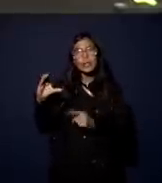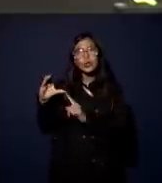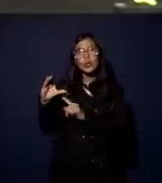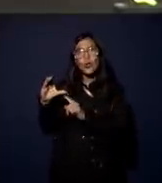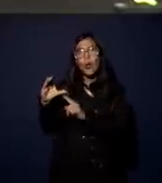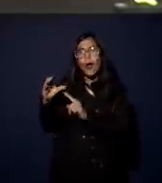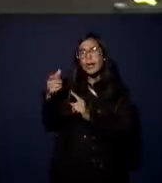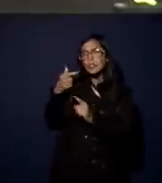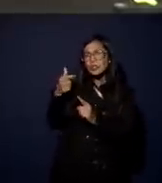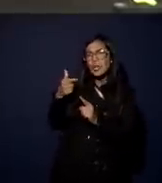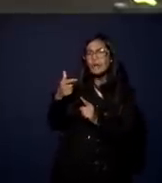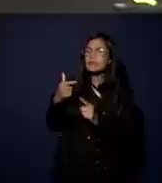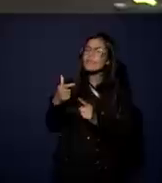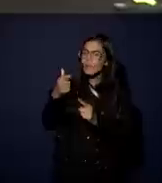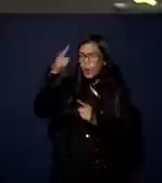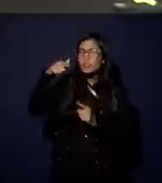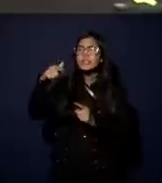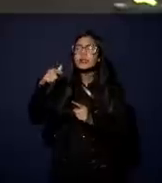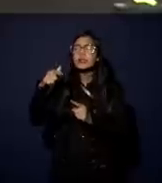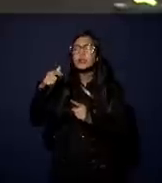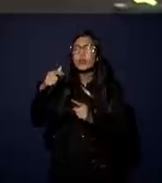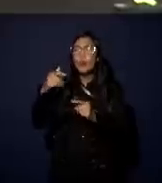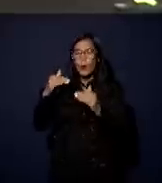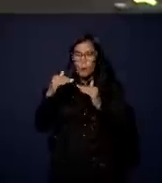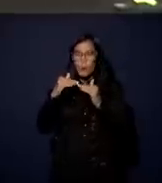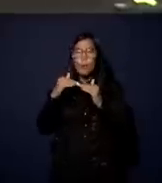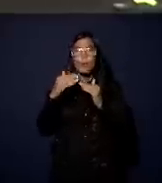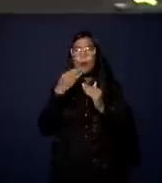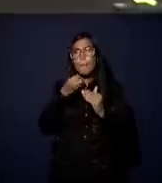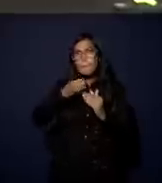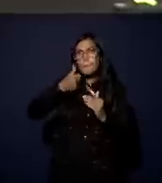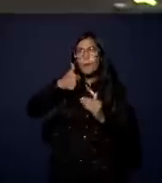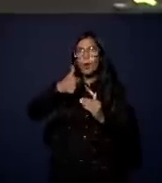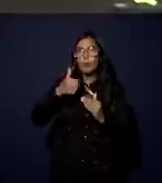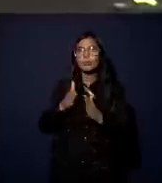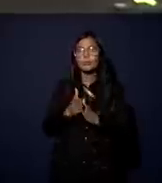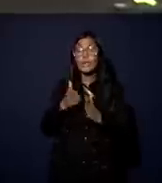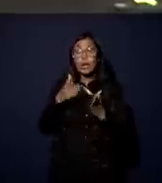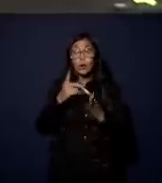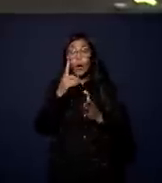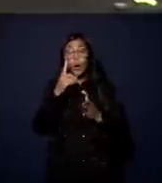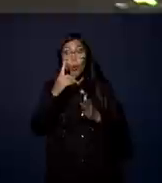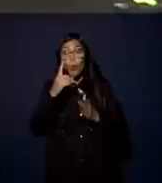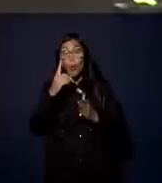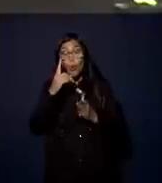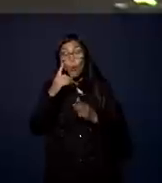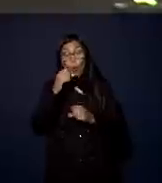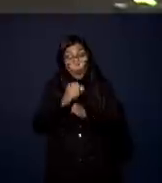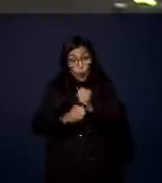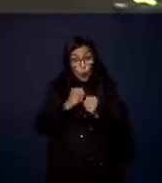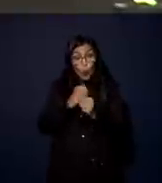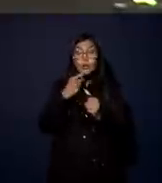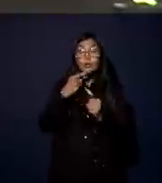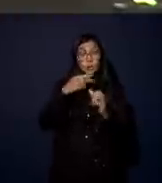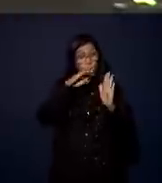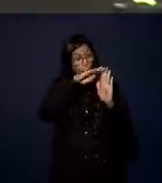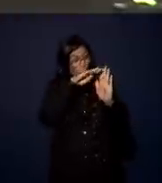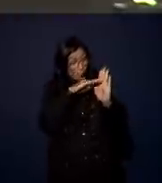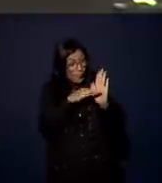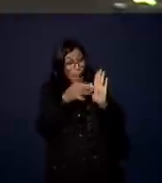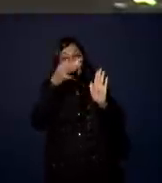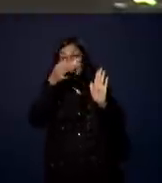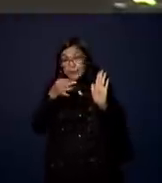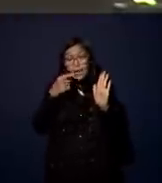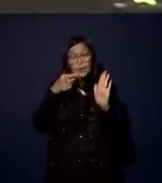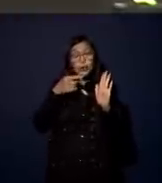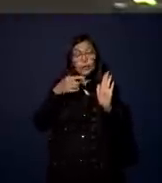mas a gente tem conseguido boa assertividade e agora acabou de completar um ano então a gente já tem boas métricas agora e é mercado